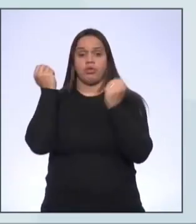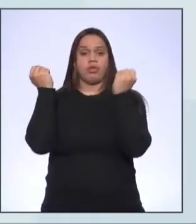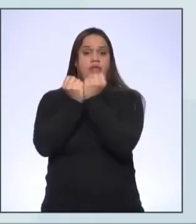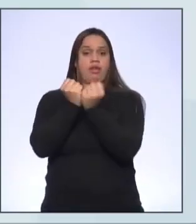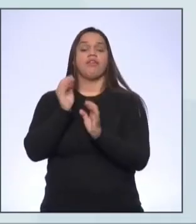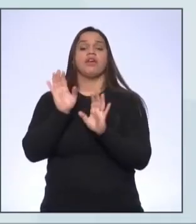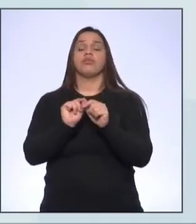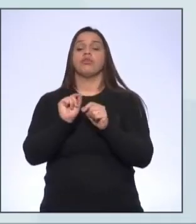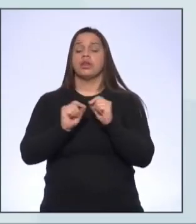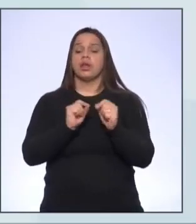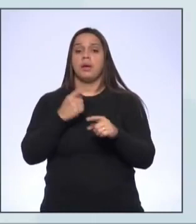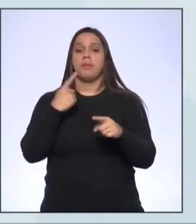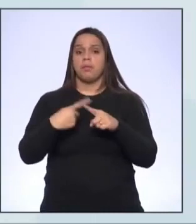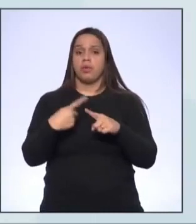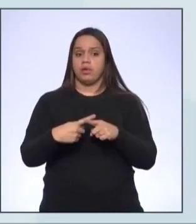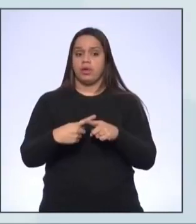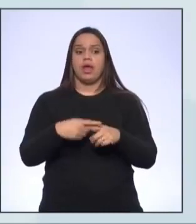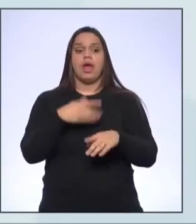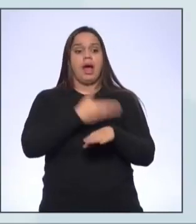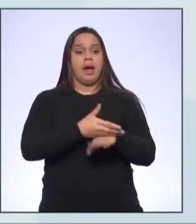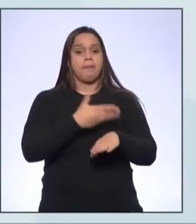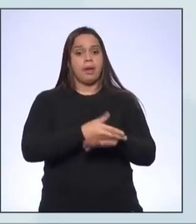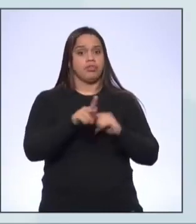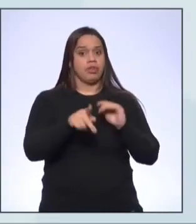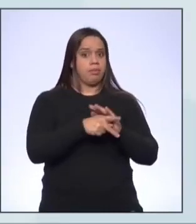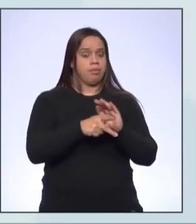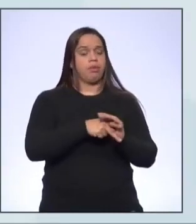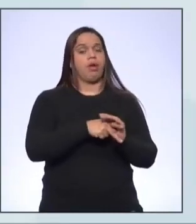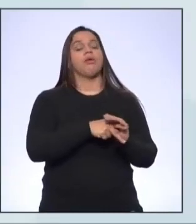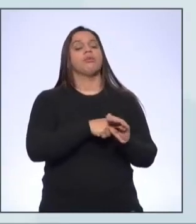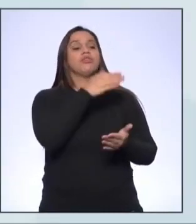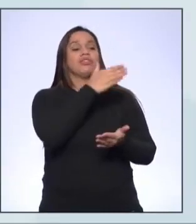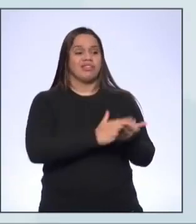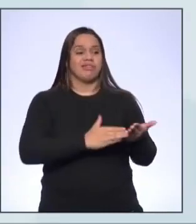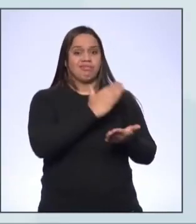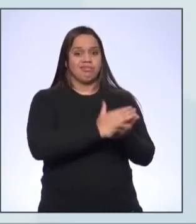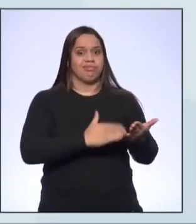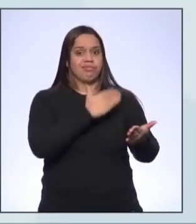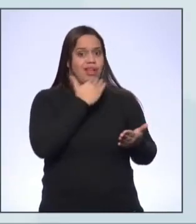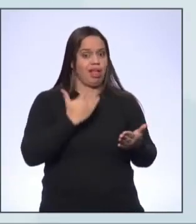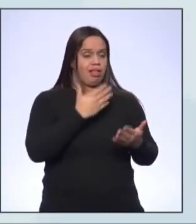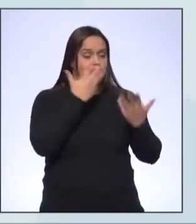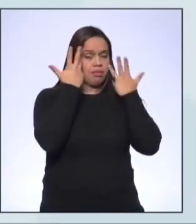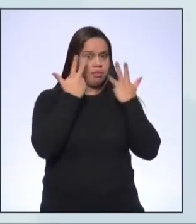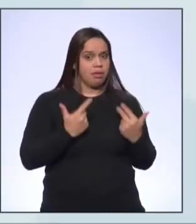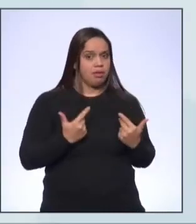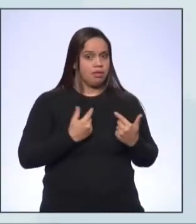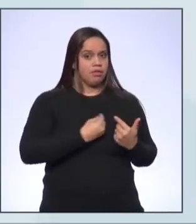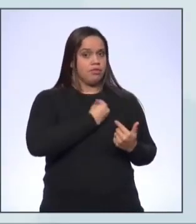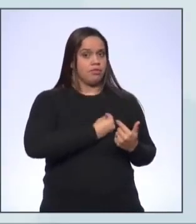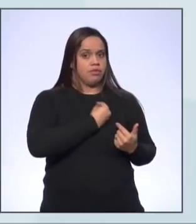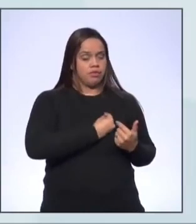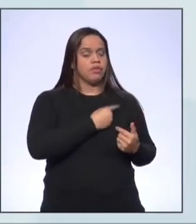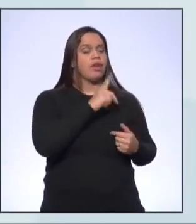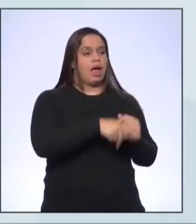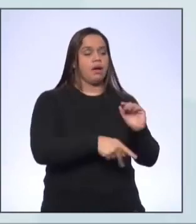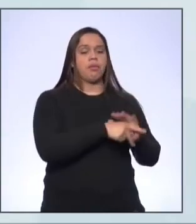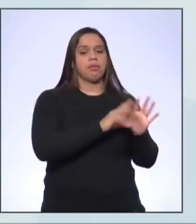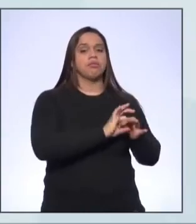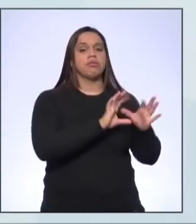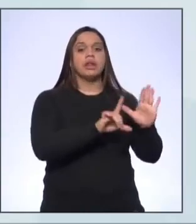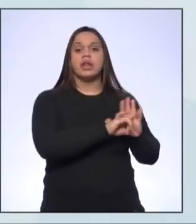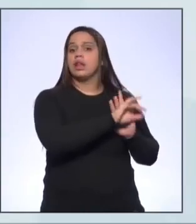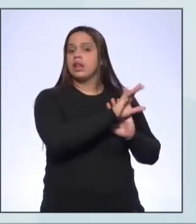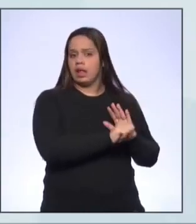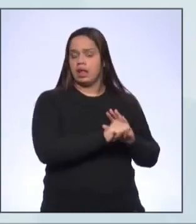de vivisecação, a dissecação de animais vivos para estudos, é autorizada por lei. Esse é o argumento do laboratório. Eu queria que